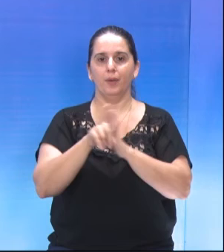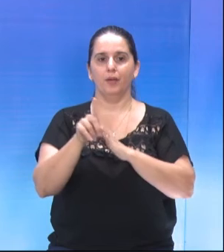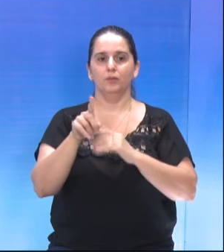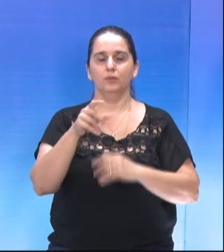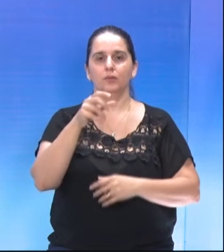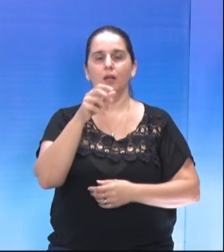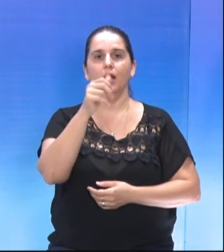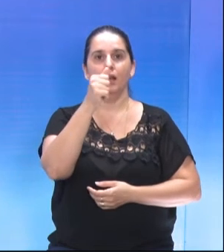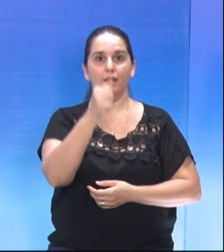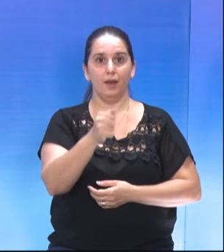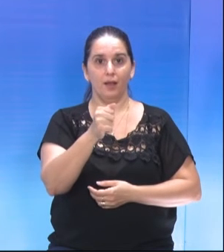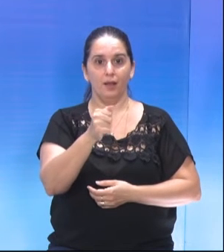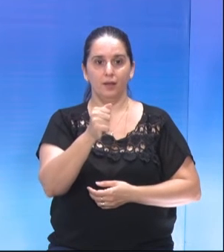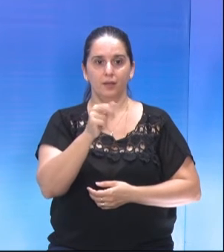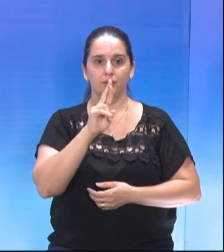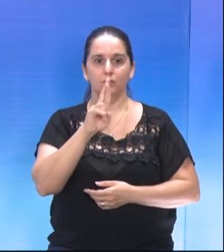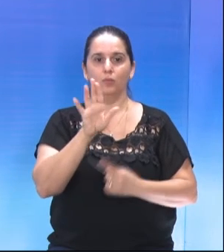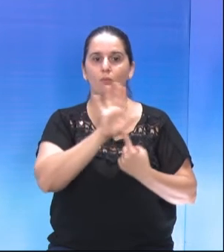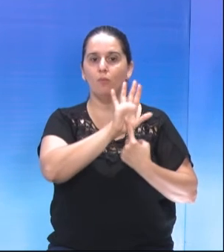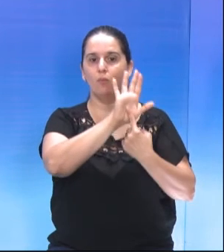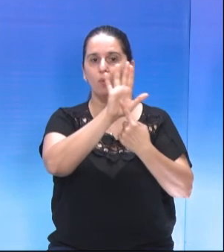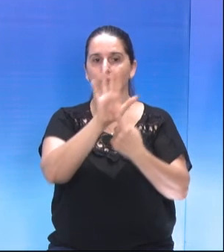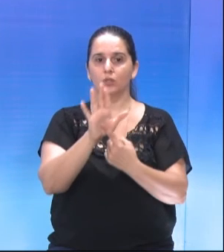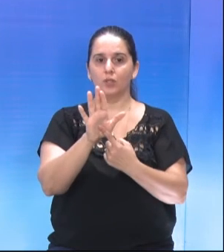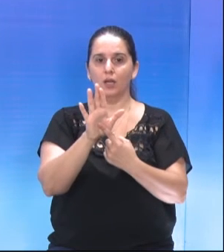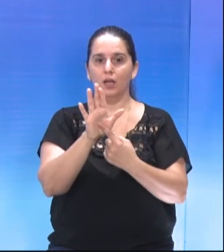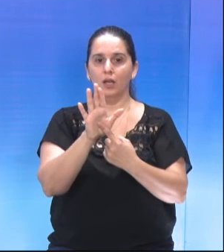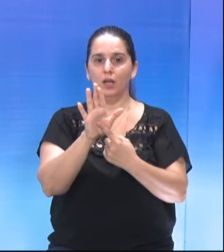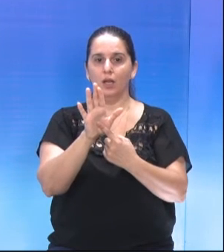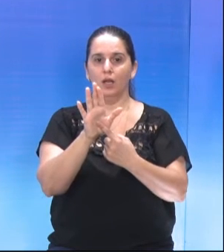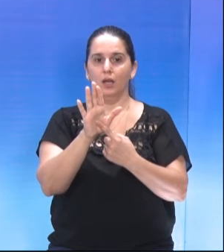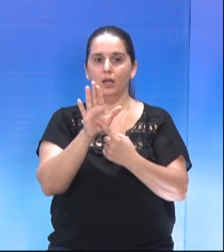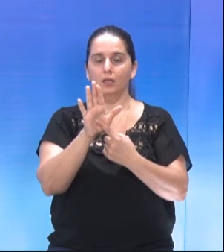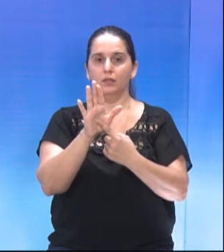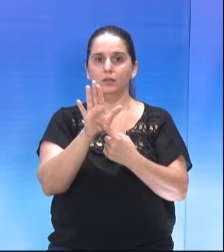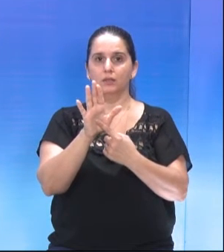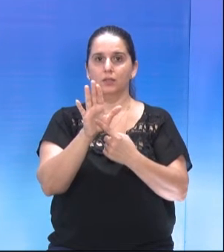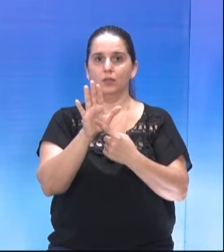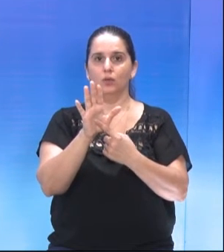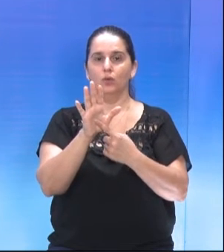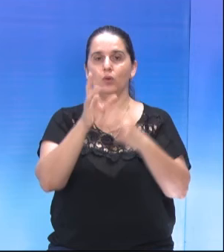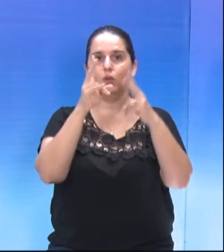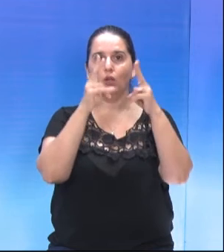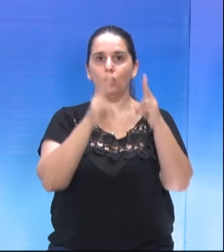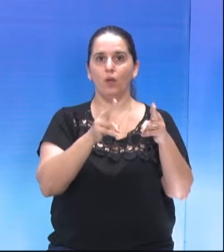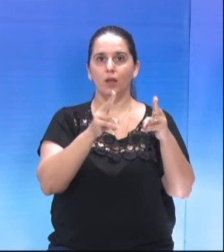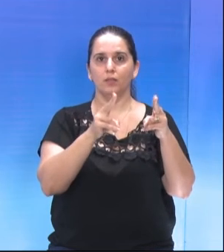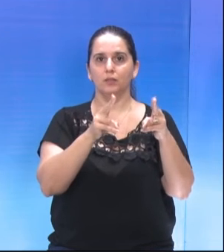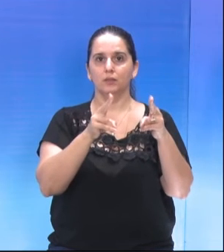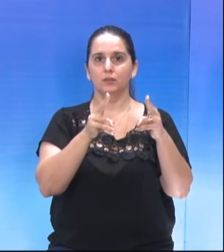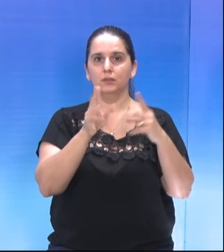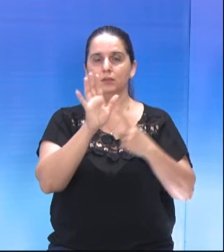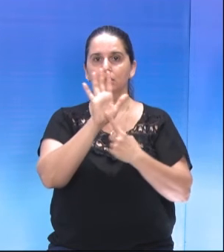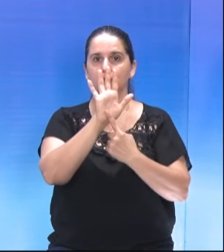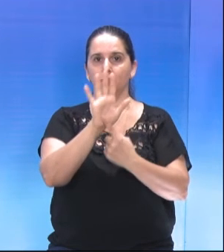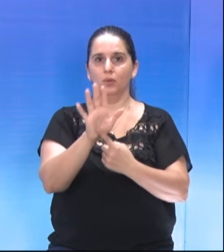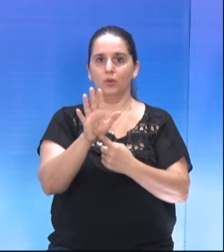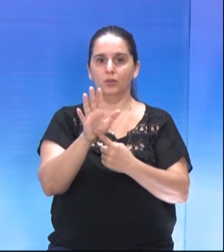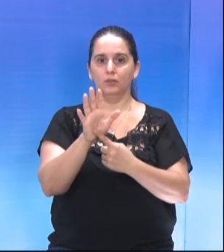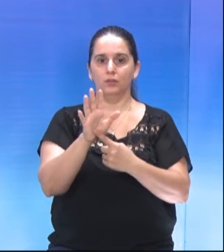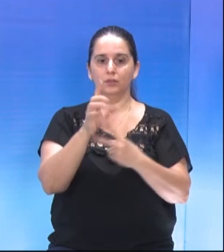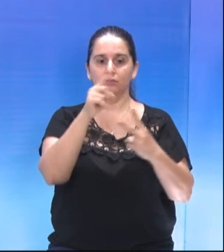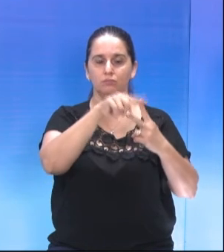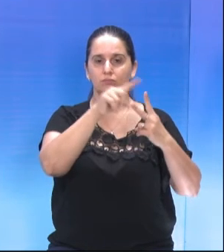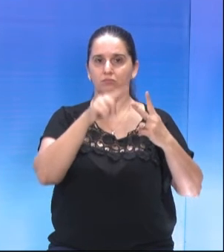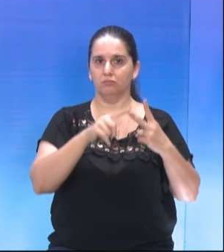questão, letra A, evidenciar a simetria na disposição das peças. É isso que eles estão querendo?